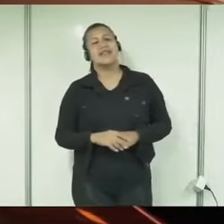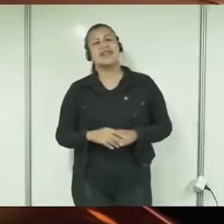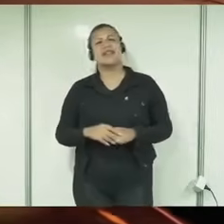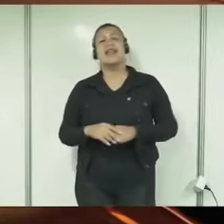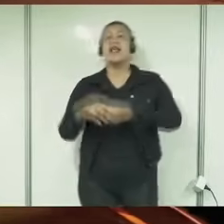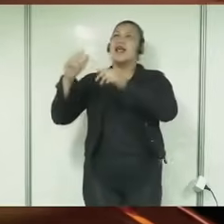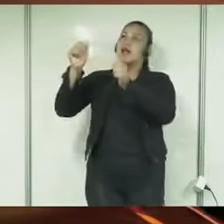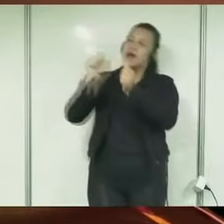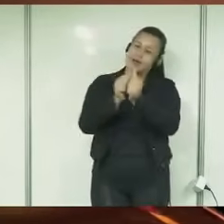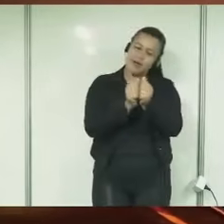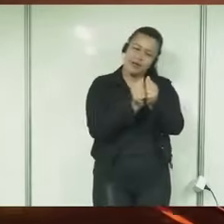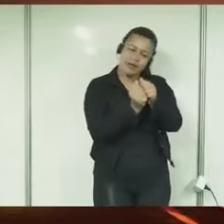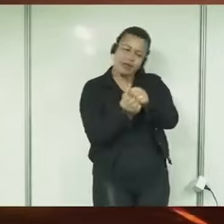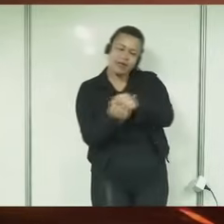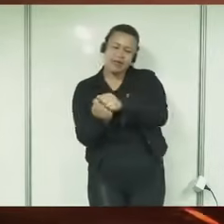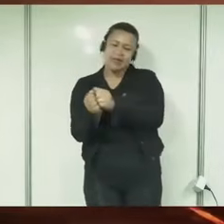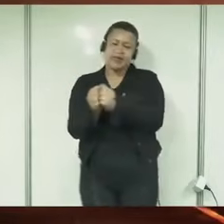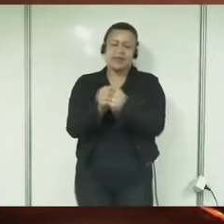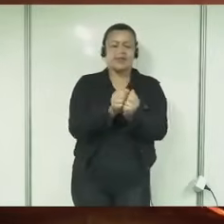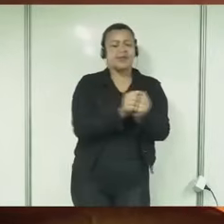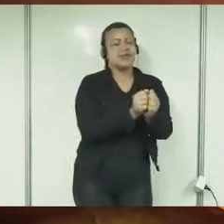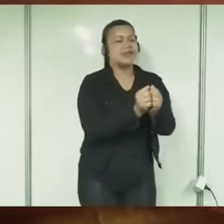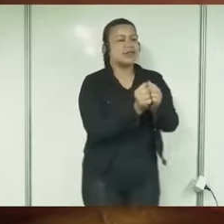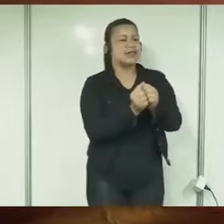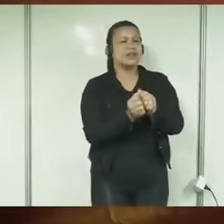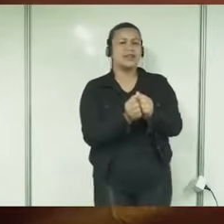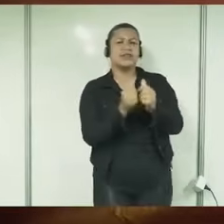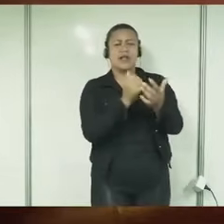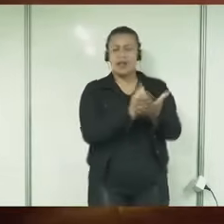sou também.